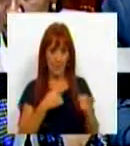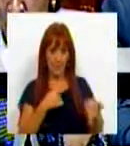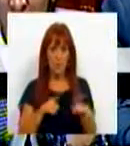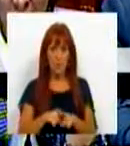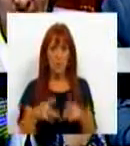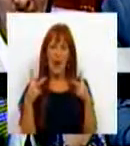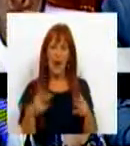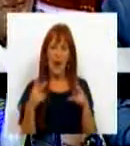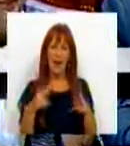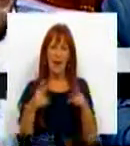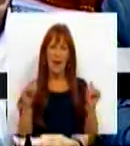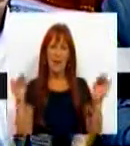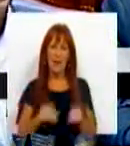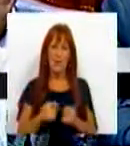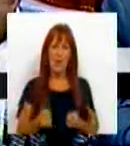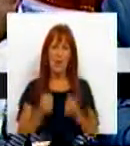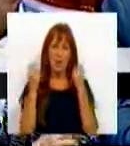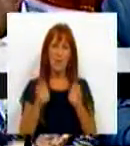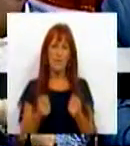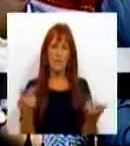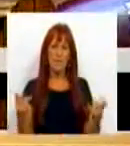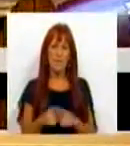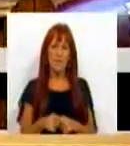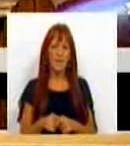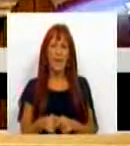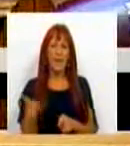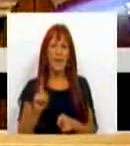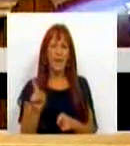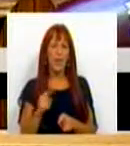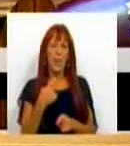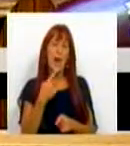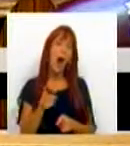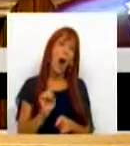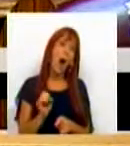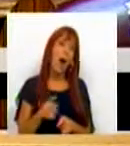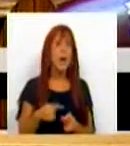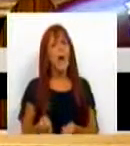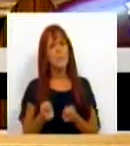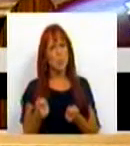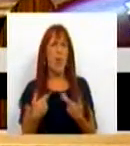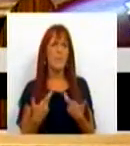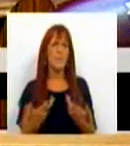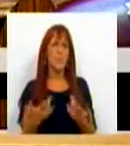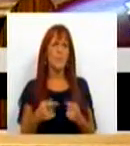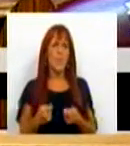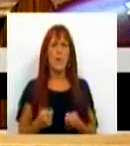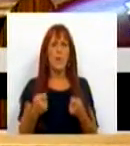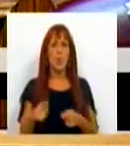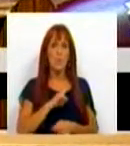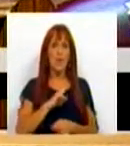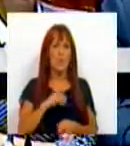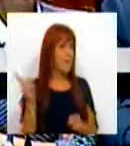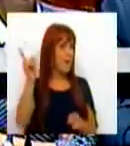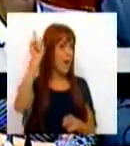na censura à redução do investimento, já não era dizer que não havia, que assustávamos o investidor